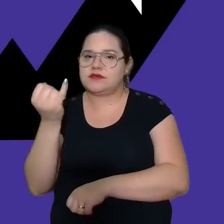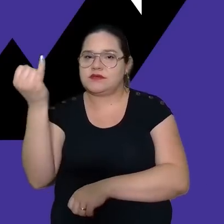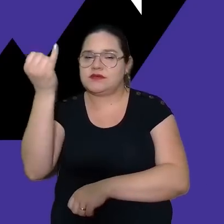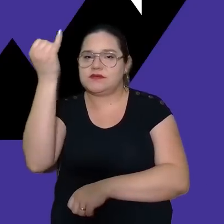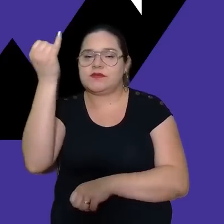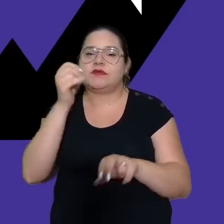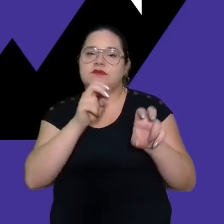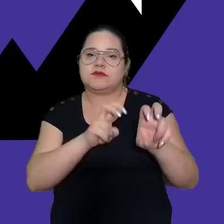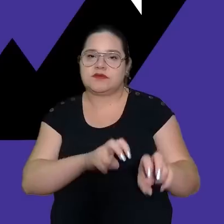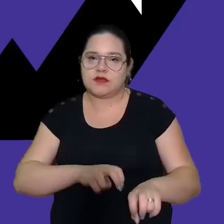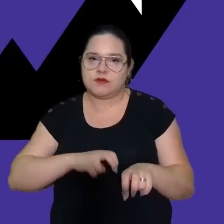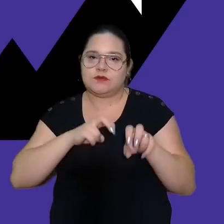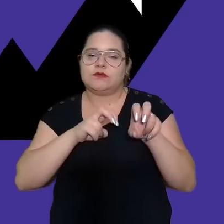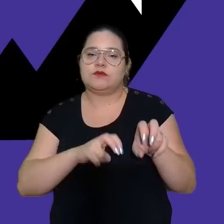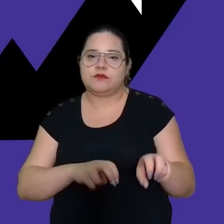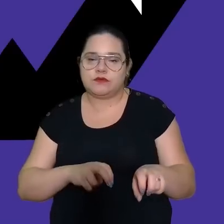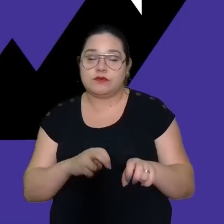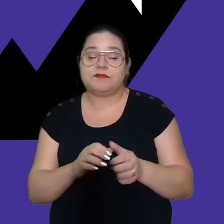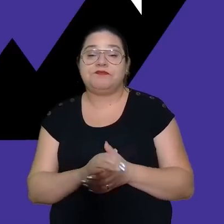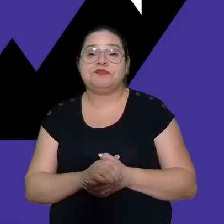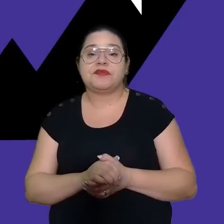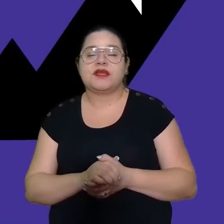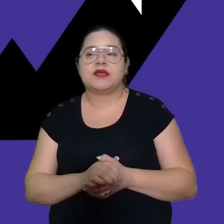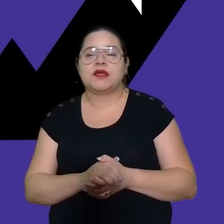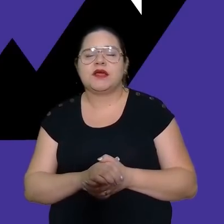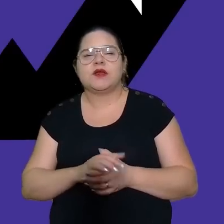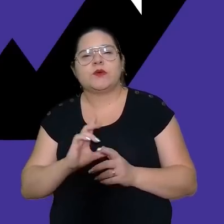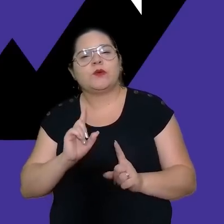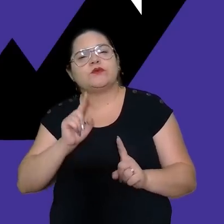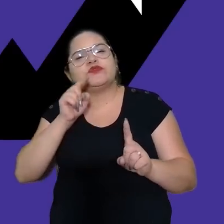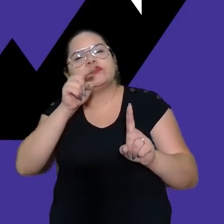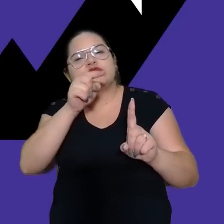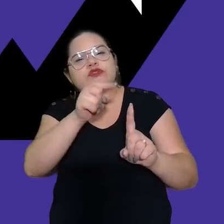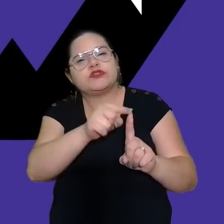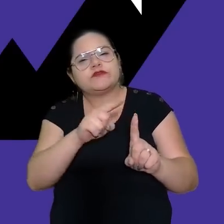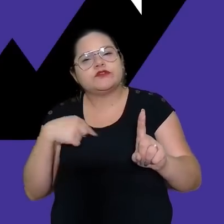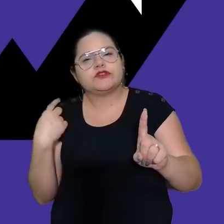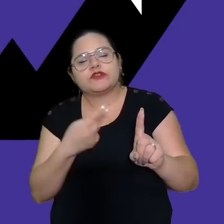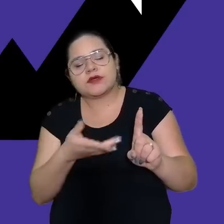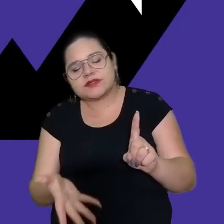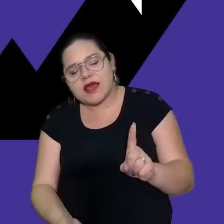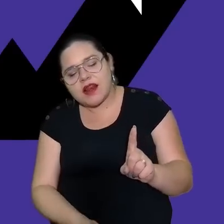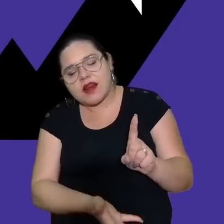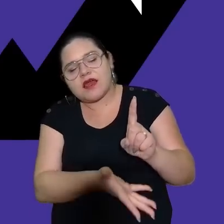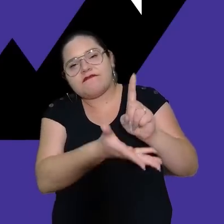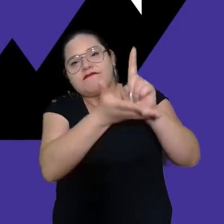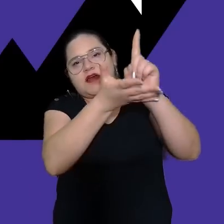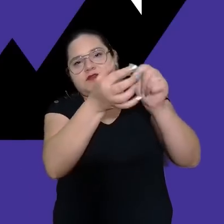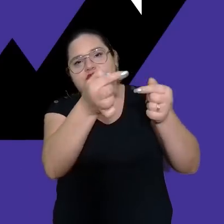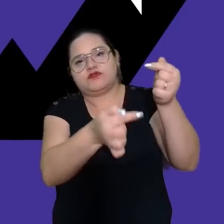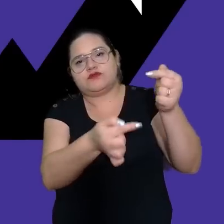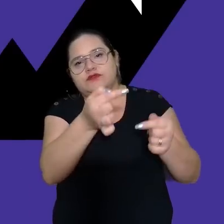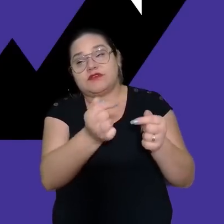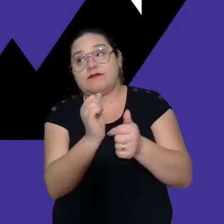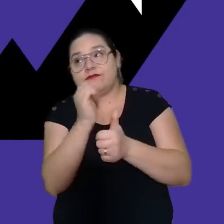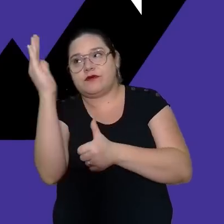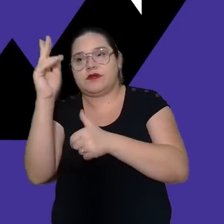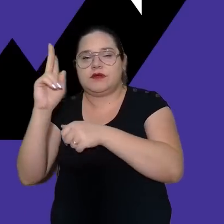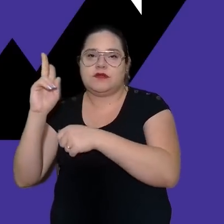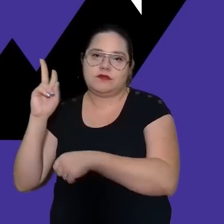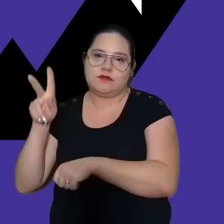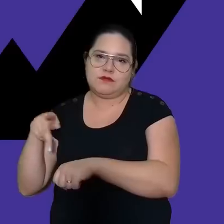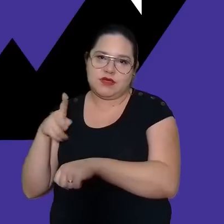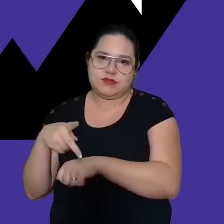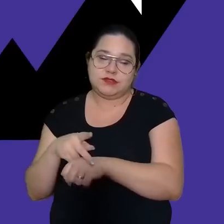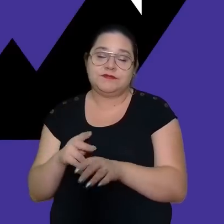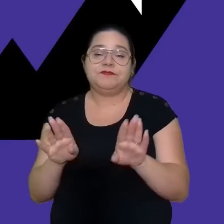agricultura, no sentido de nós elevarmos o patamar da nossa discussão lá fora. E também